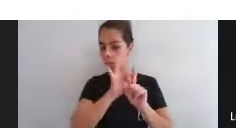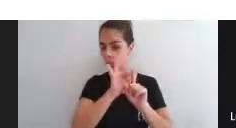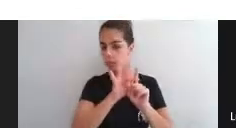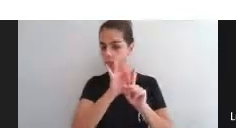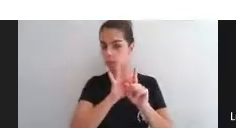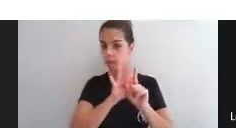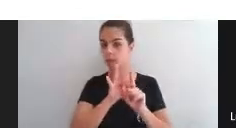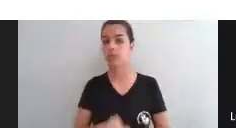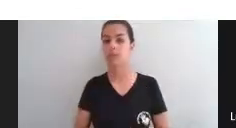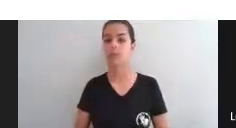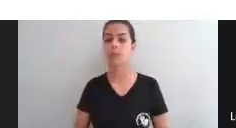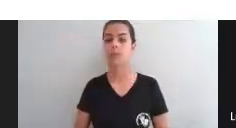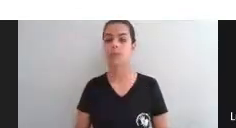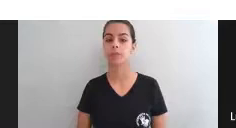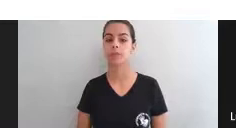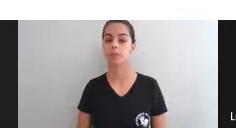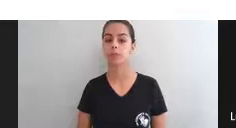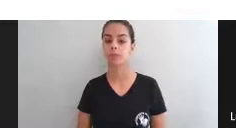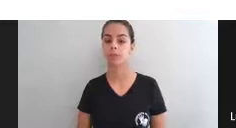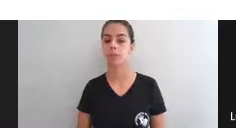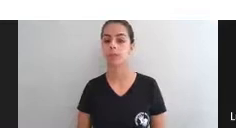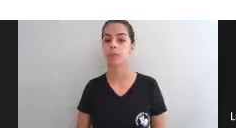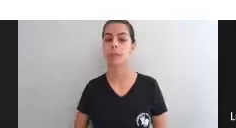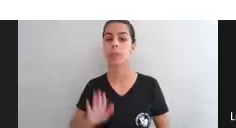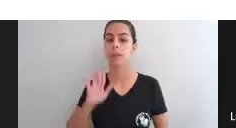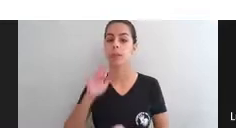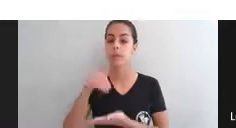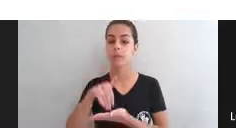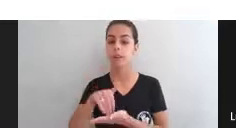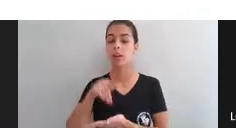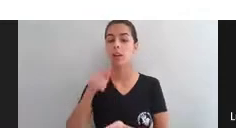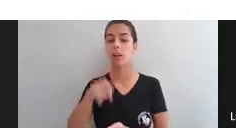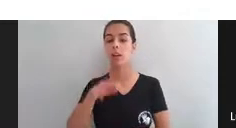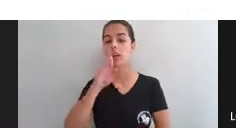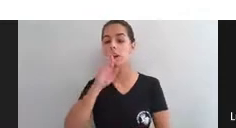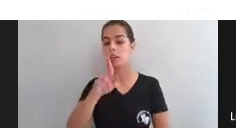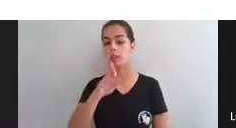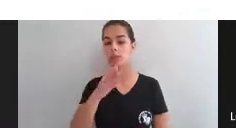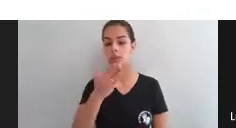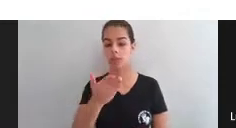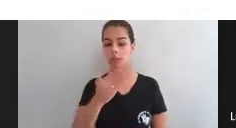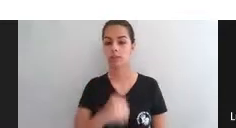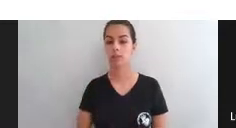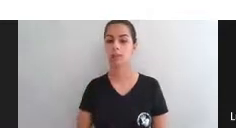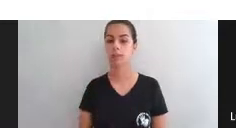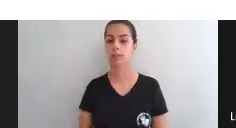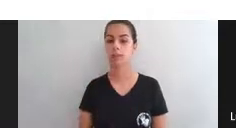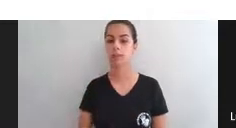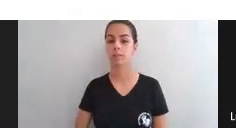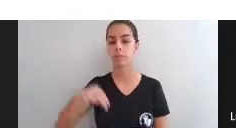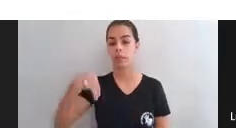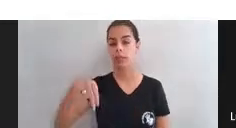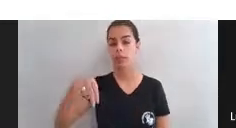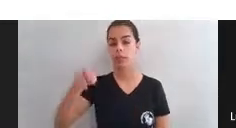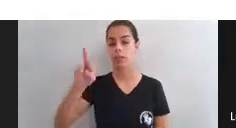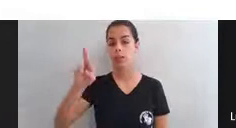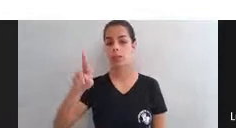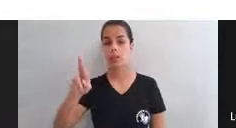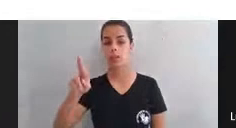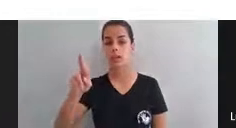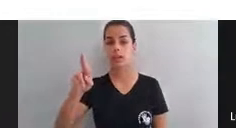vezes essa integral, que por fim vai dar esse resultado aqui. Vai ser igual a NR vezes